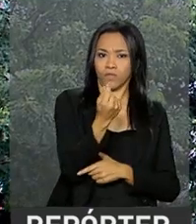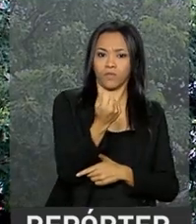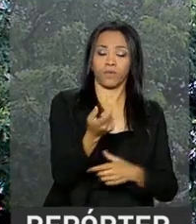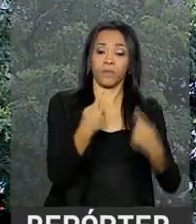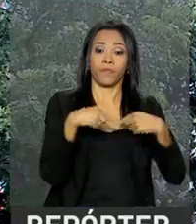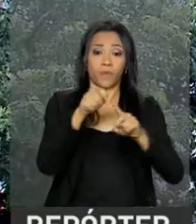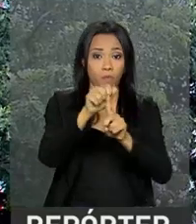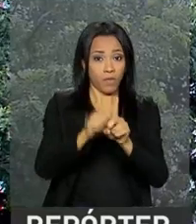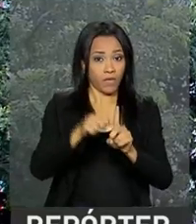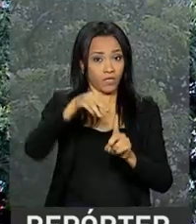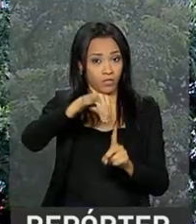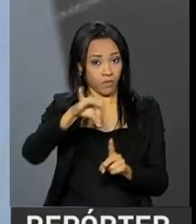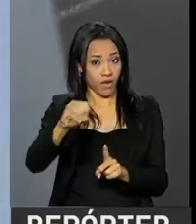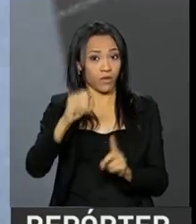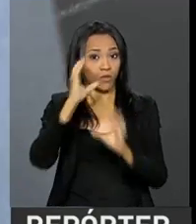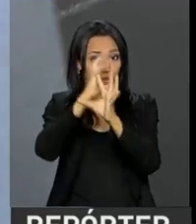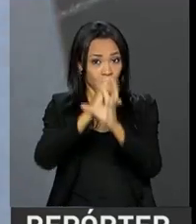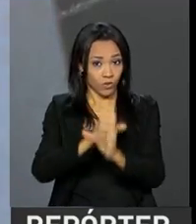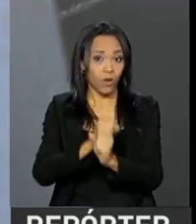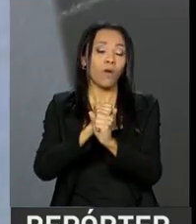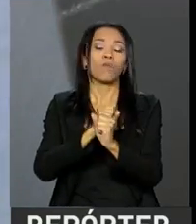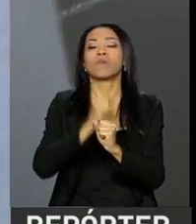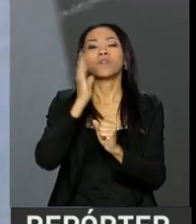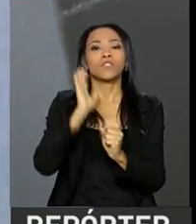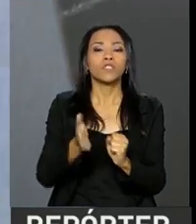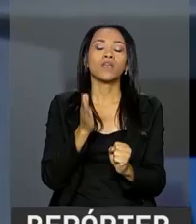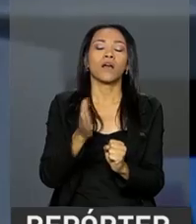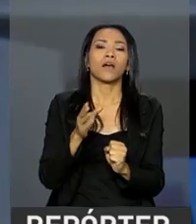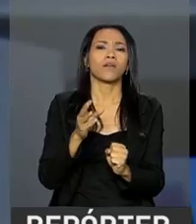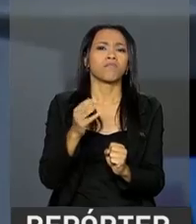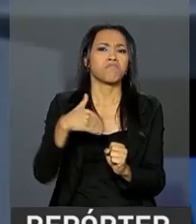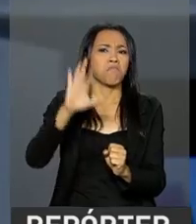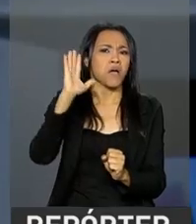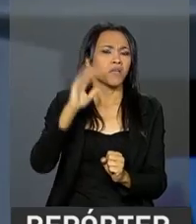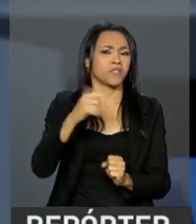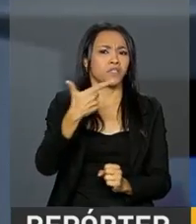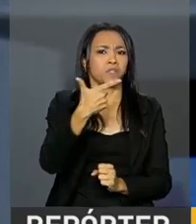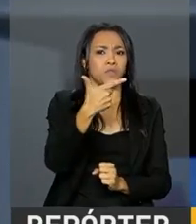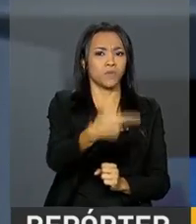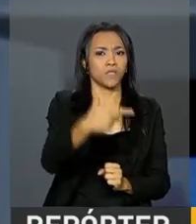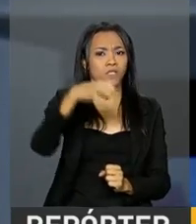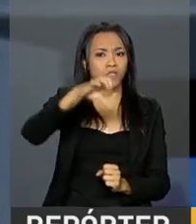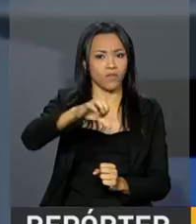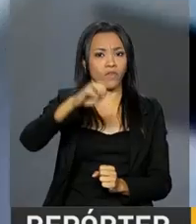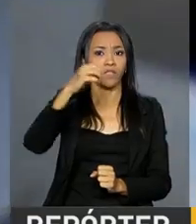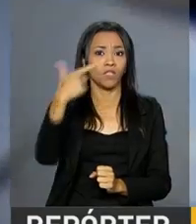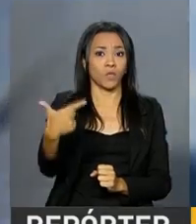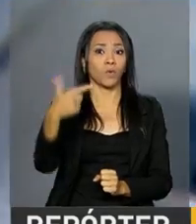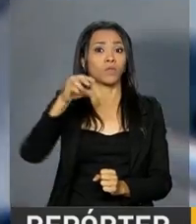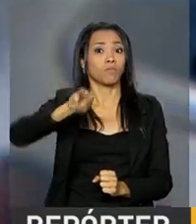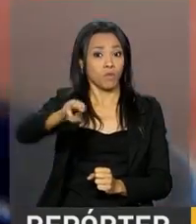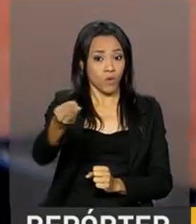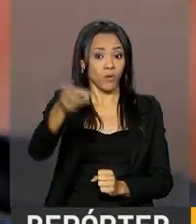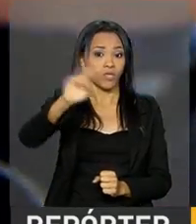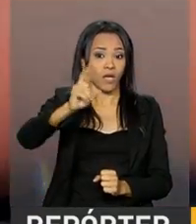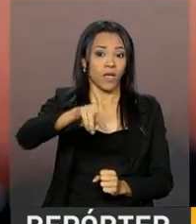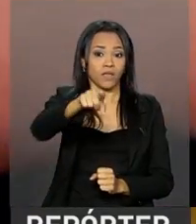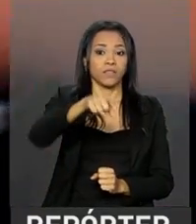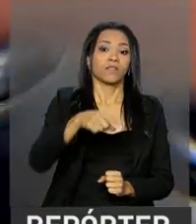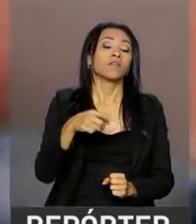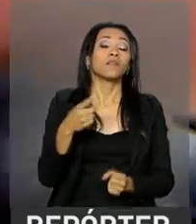em maio a soma dos depósitos já descontados os saques chegou a mais de 292 milhões de reais com o